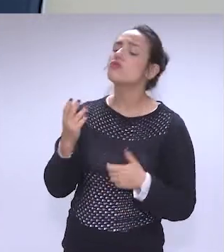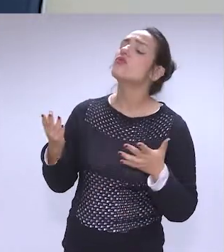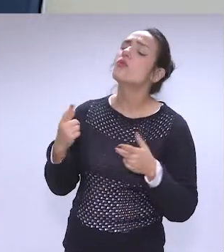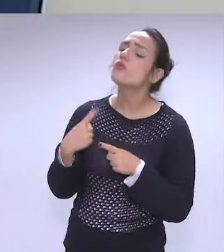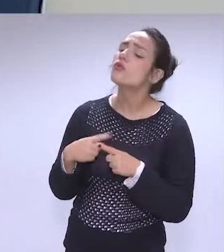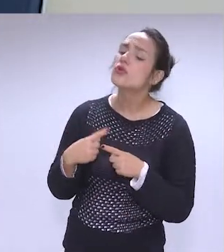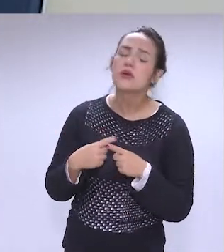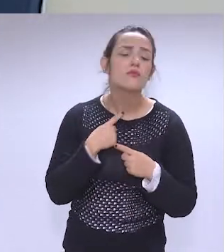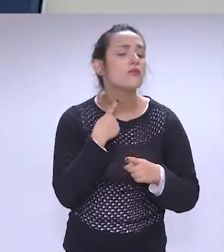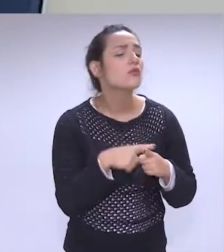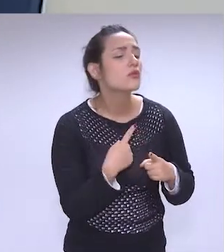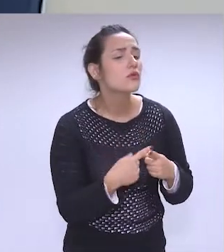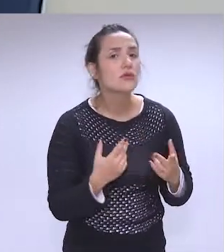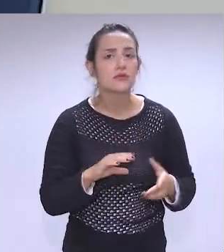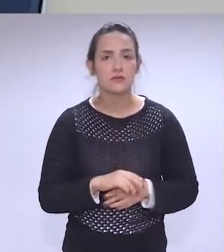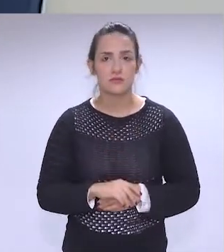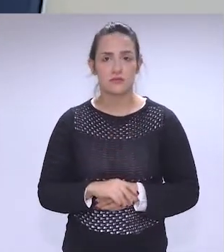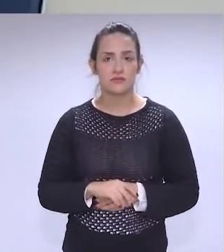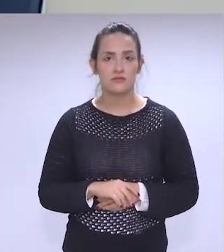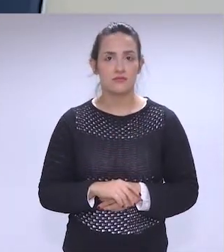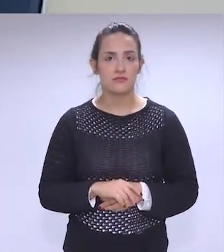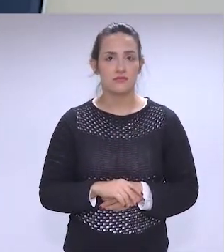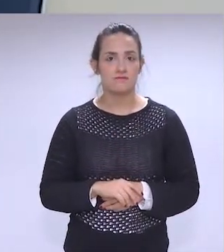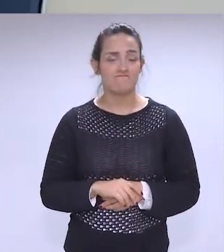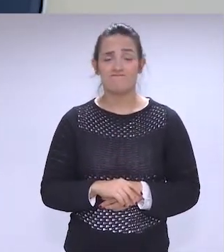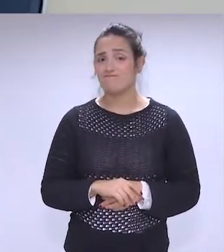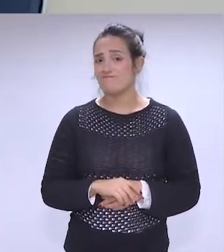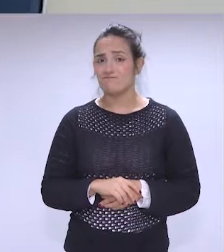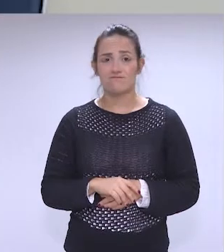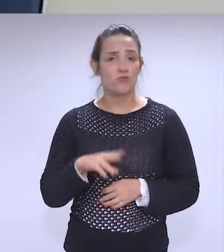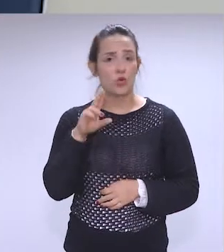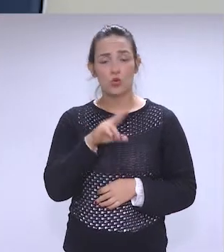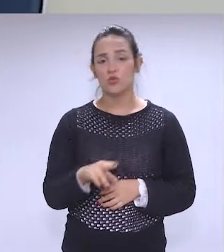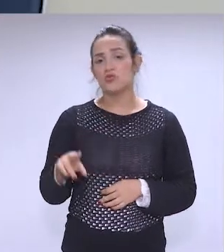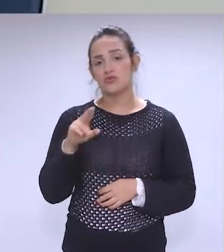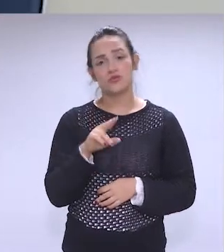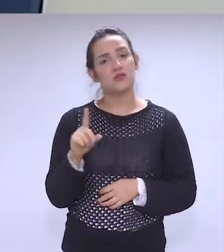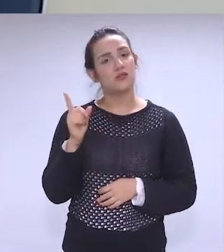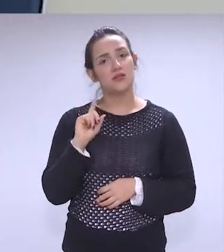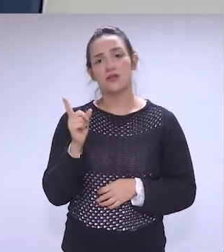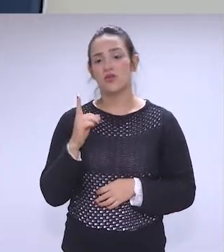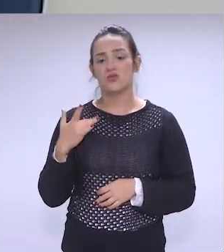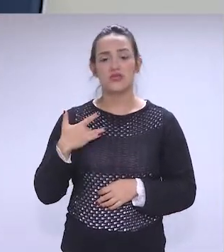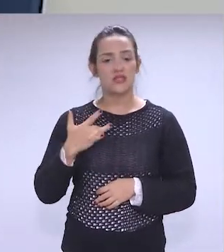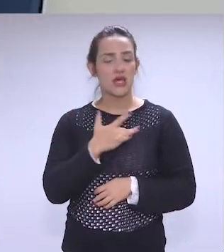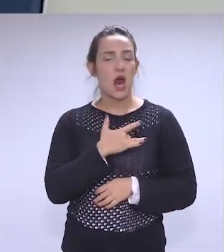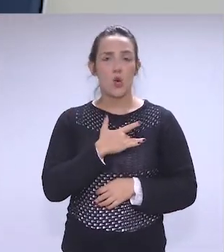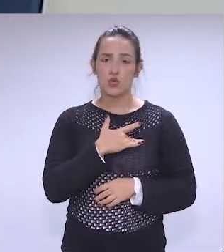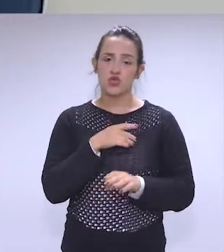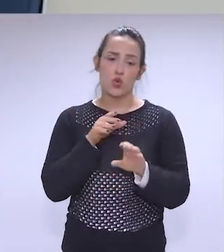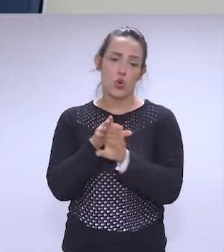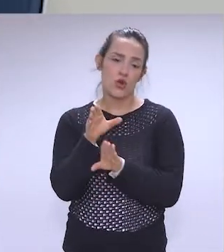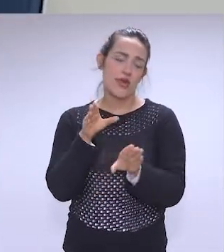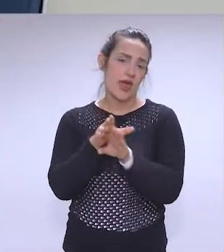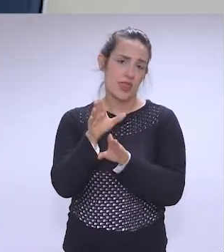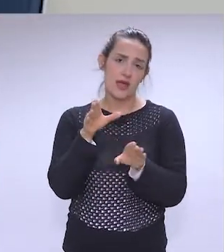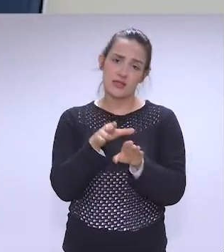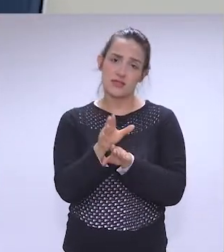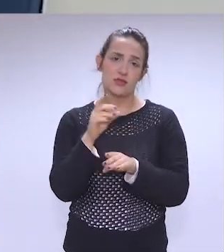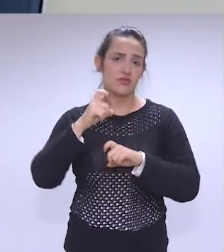é que eles não contam com fontes confiáveis sobre saúde sexual e saúde